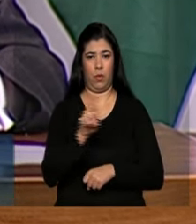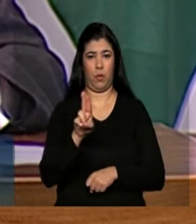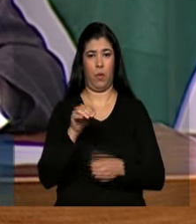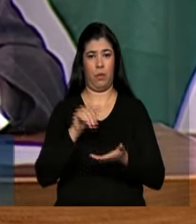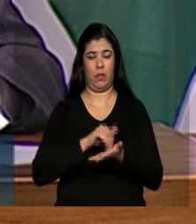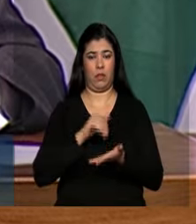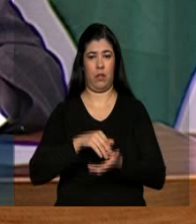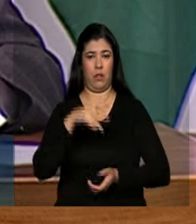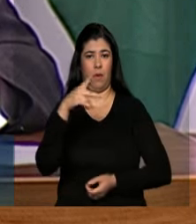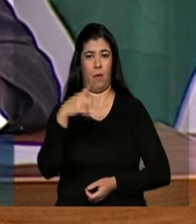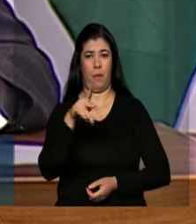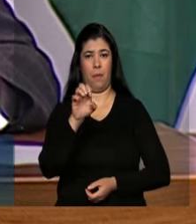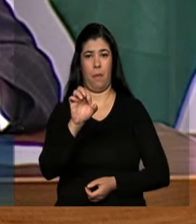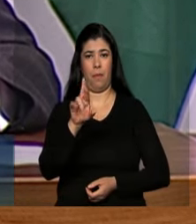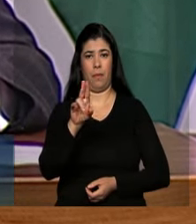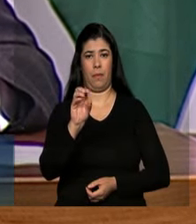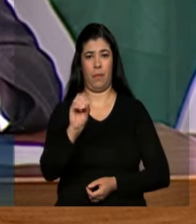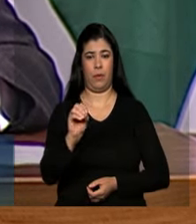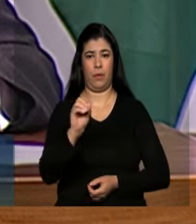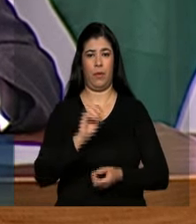Mariano Martins Pontes.